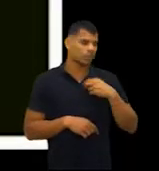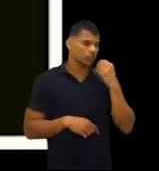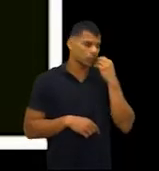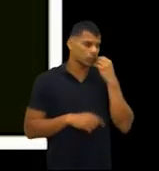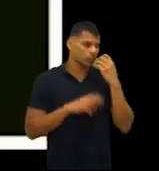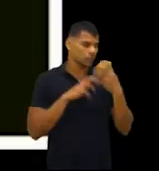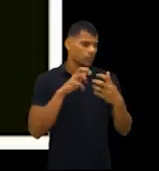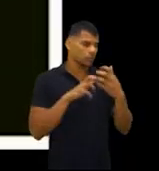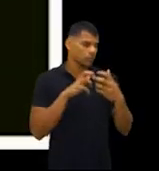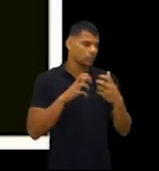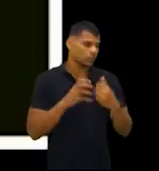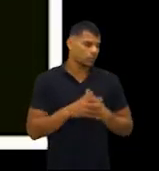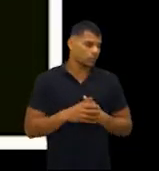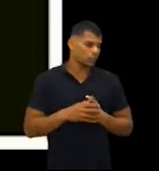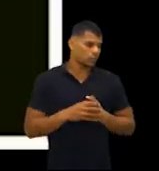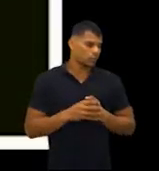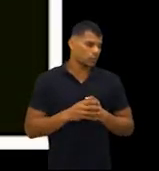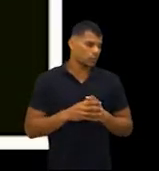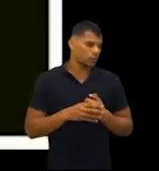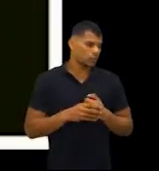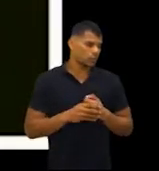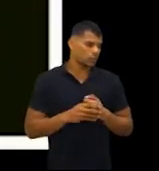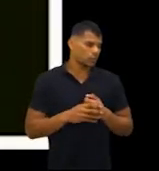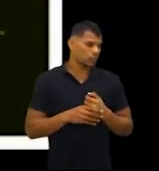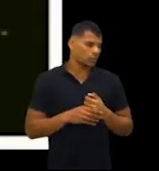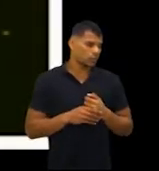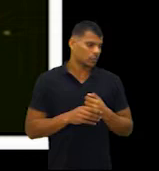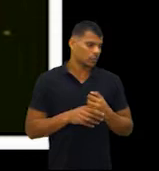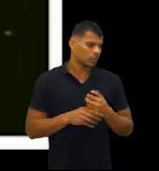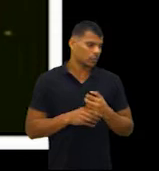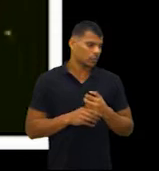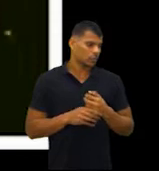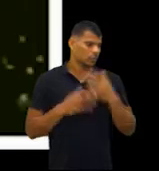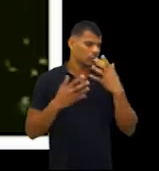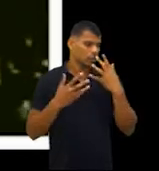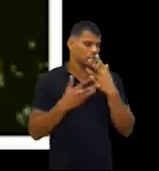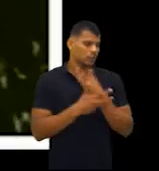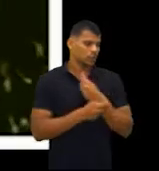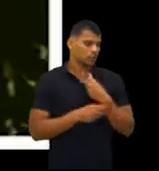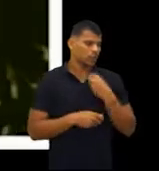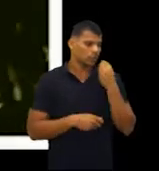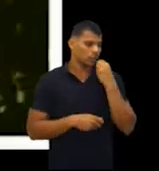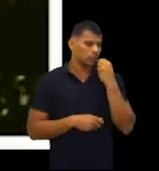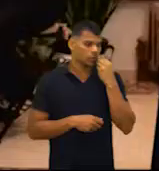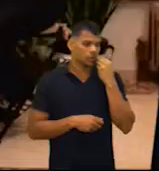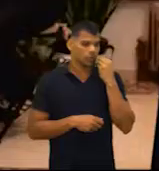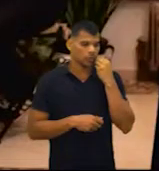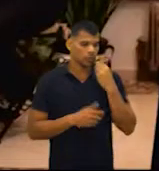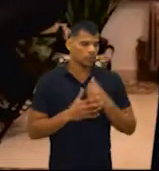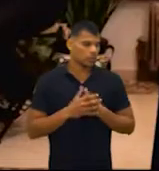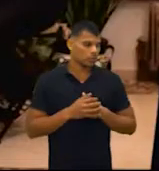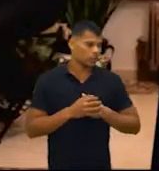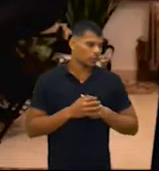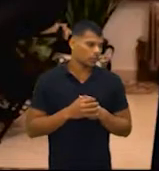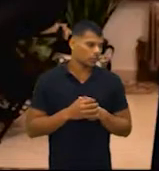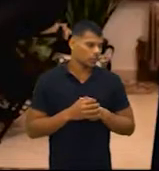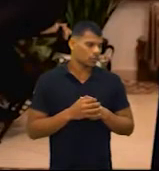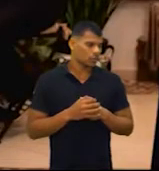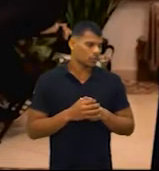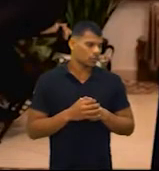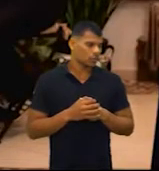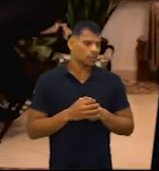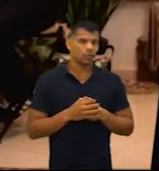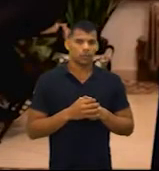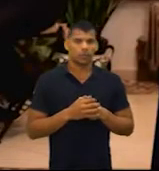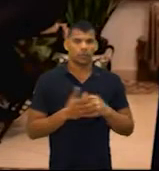80 mil. Quero uma vaia de 80 mil pessoas, e tem na internet isso. Tem eu levando o carão da